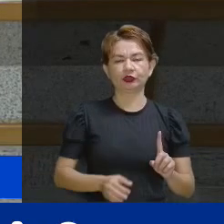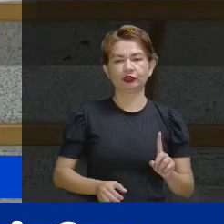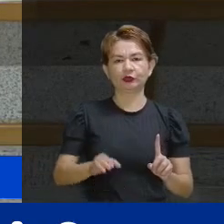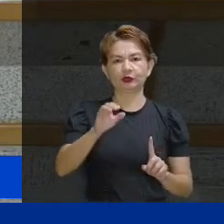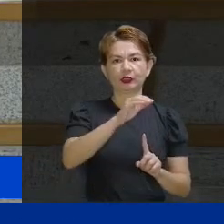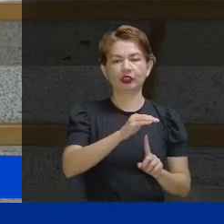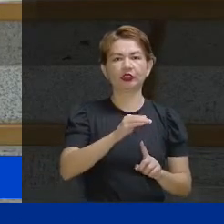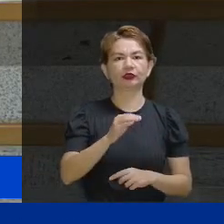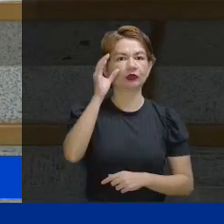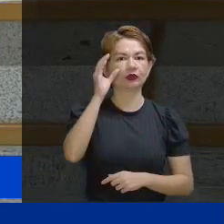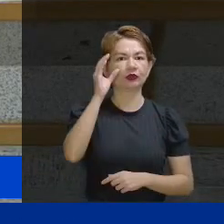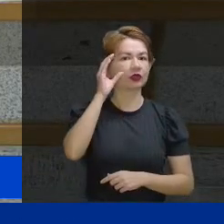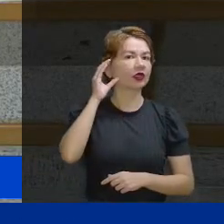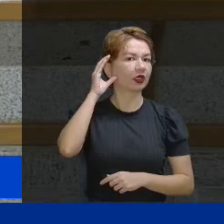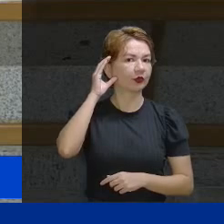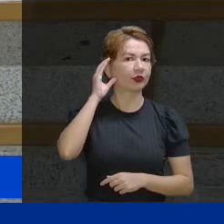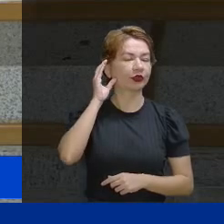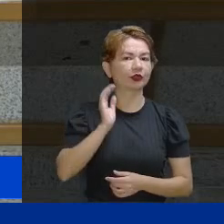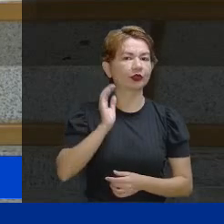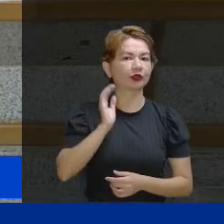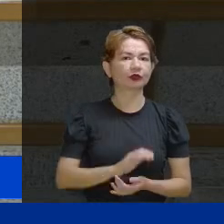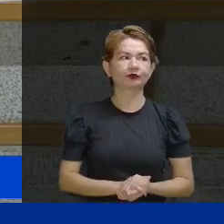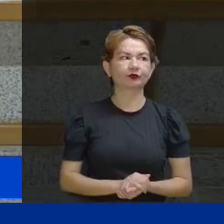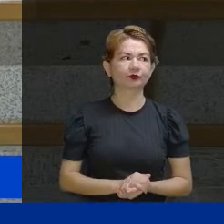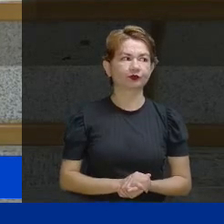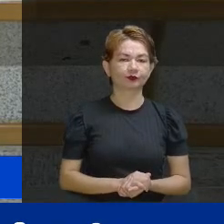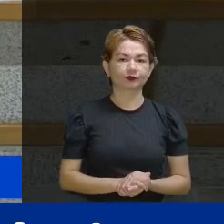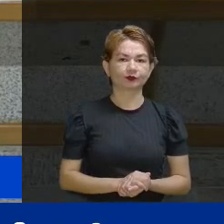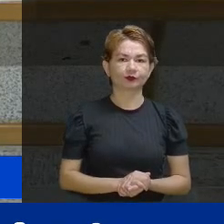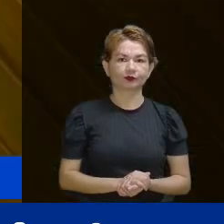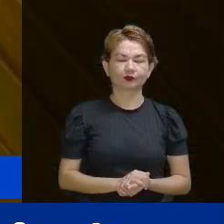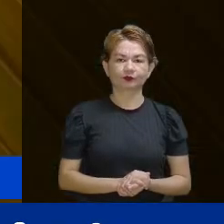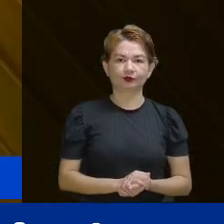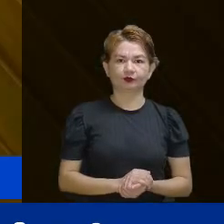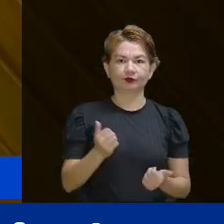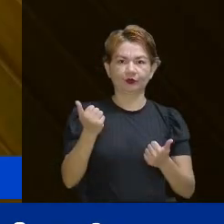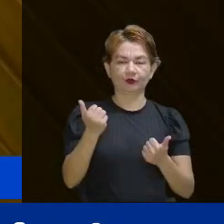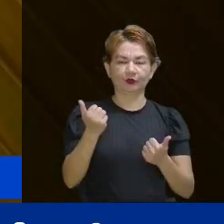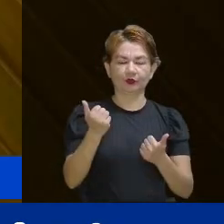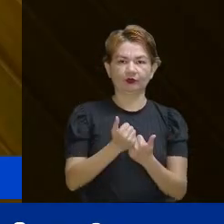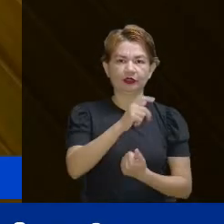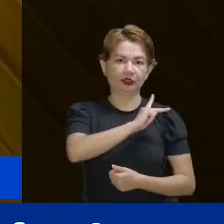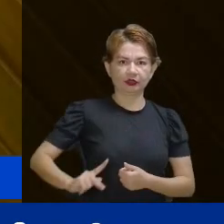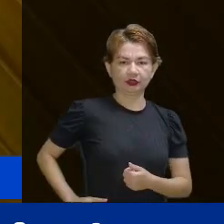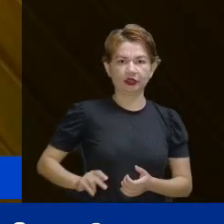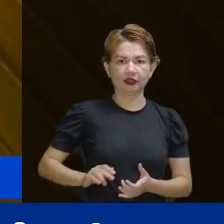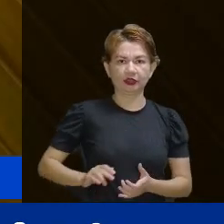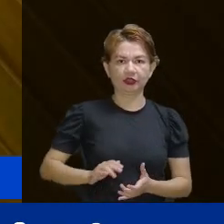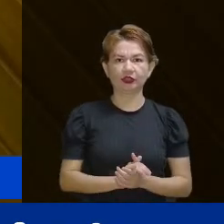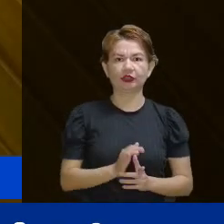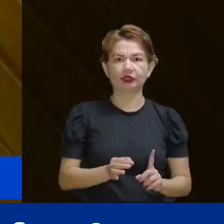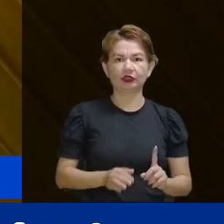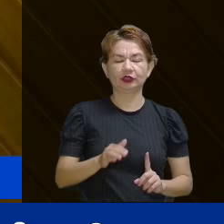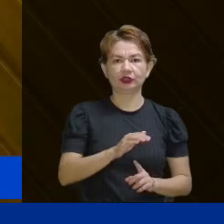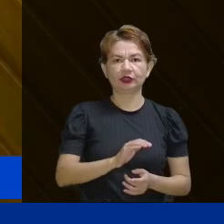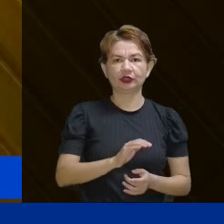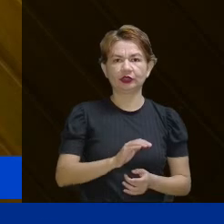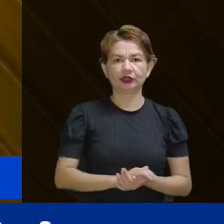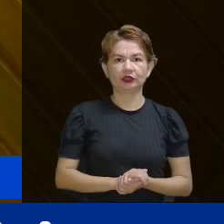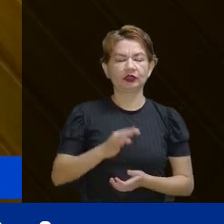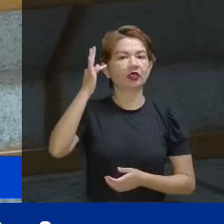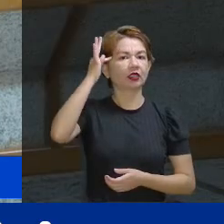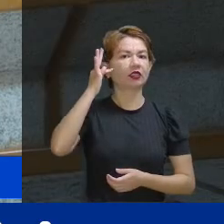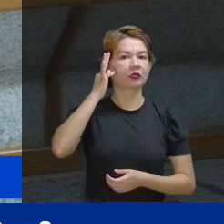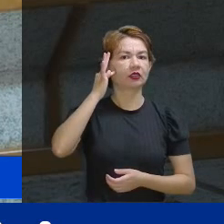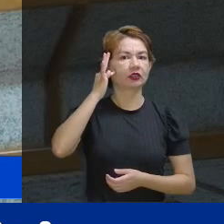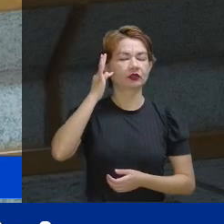desembargador Carmo Antônio de Souza. O excelentíssimo senhor vice-presidente em exercício, desembargador Carlo Augusto Torque